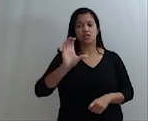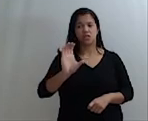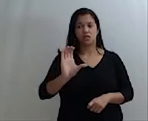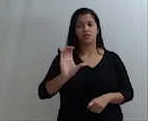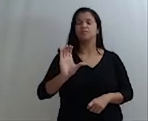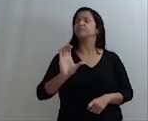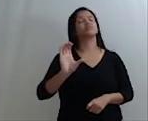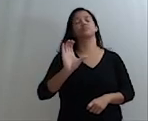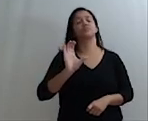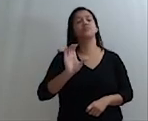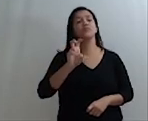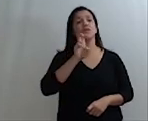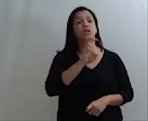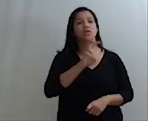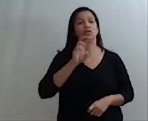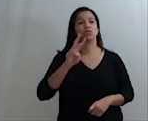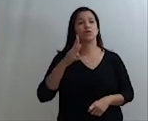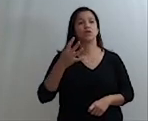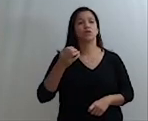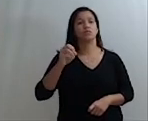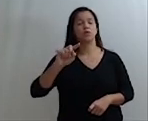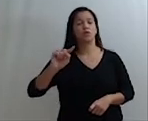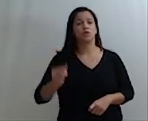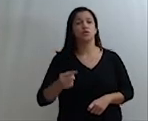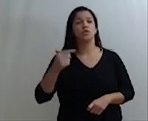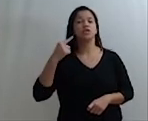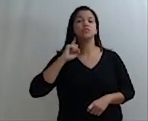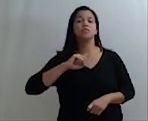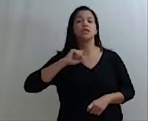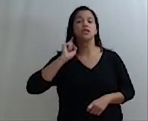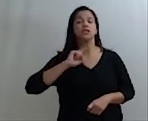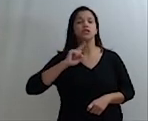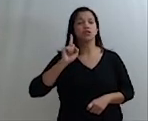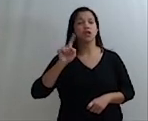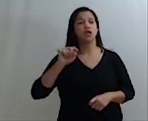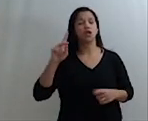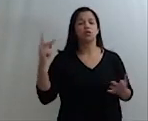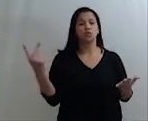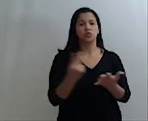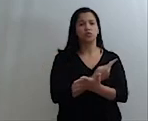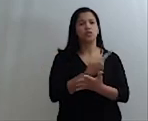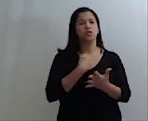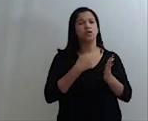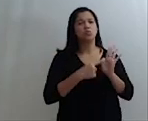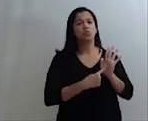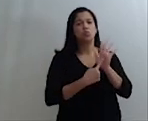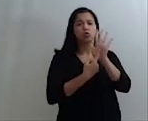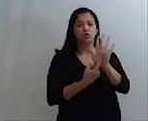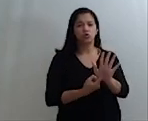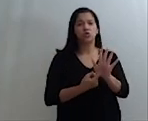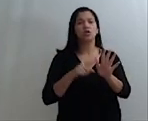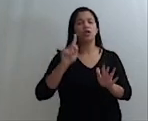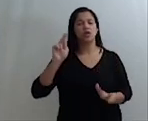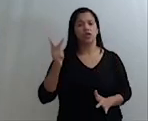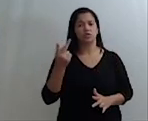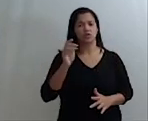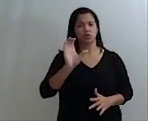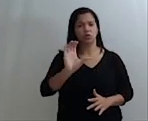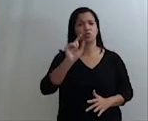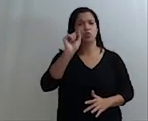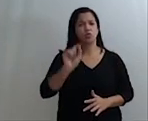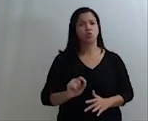540.2 de Minas Gerais porque se reconheceu nesse abias corpos A